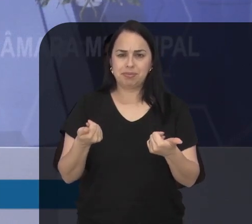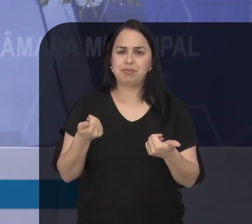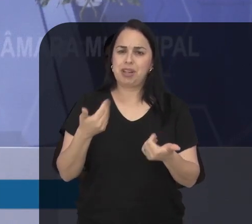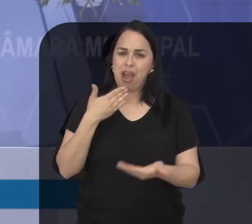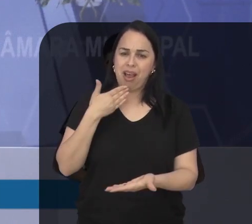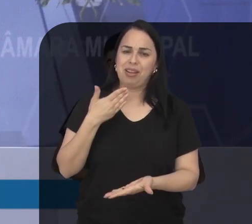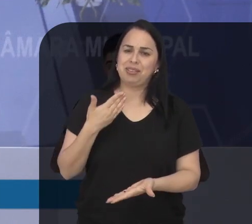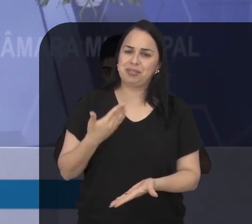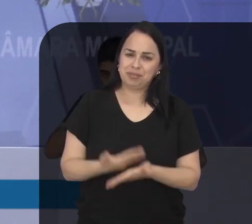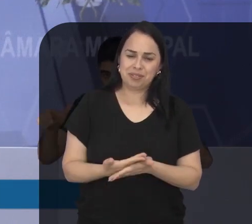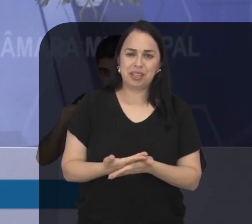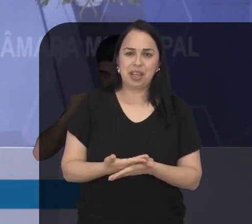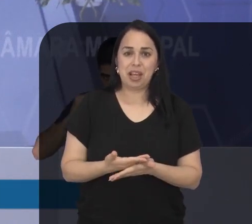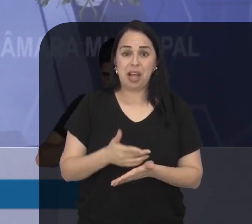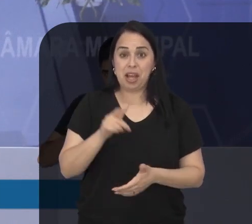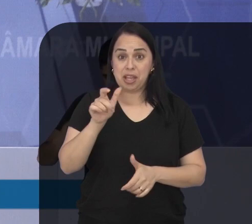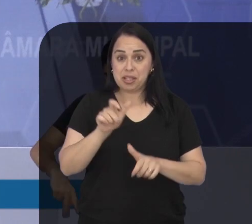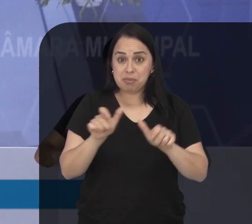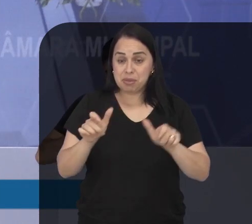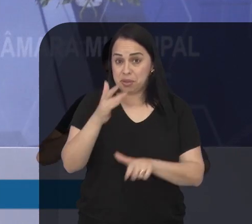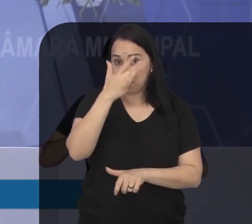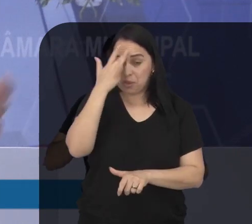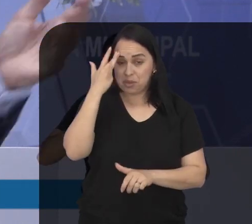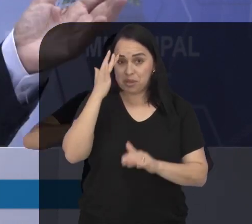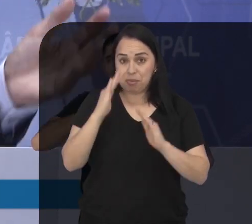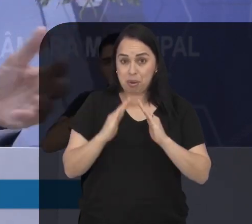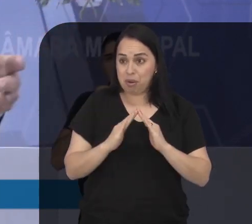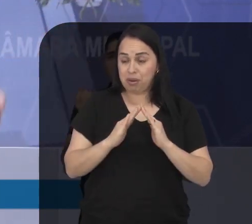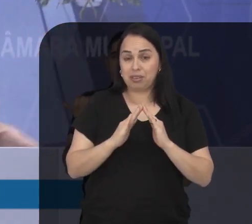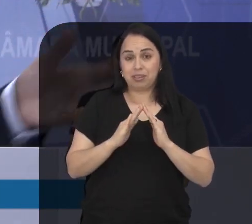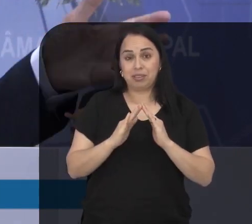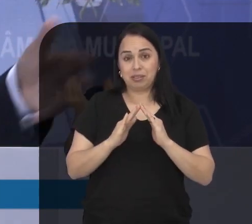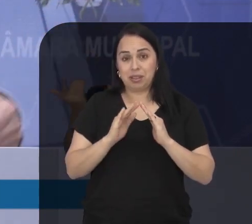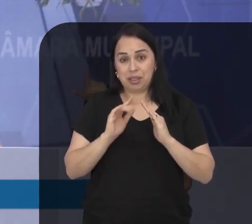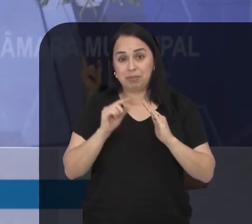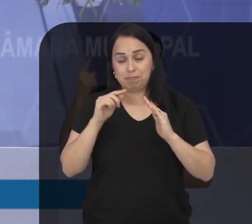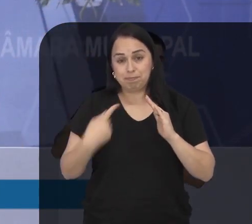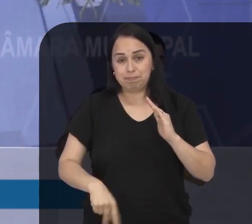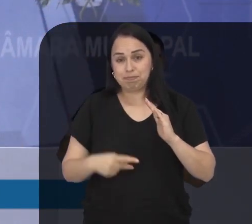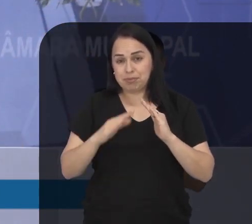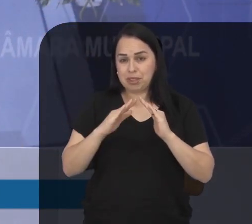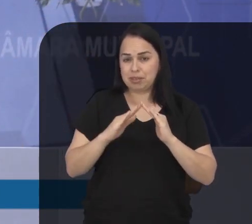Quem é daqui muitas vezes sai e vê que essa casa